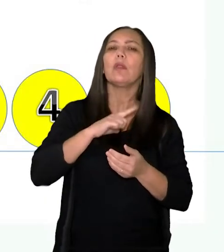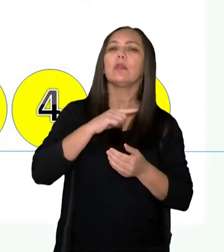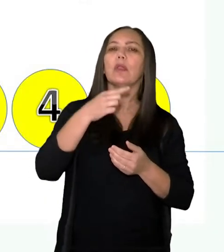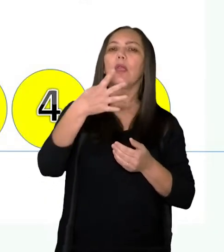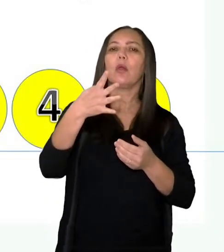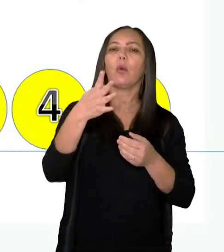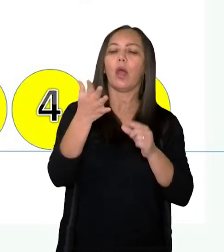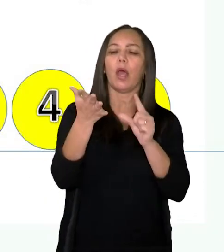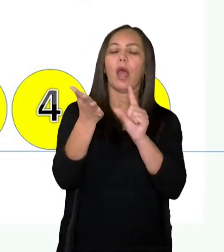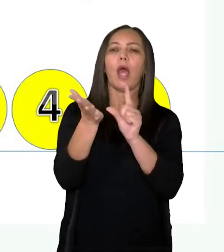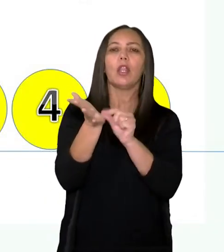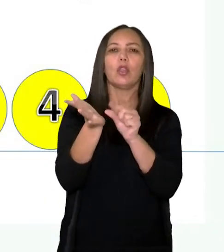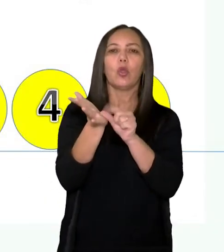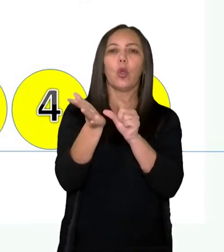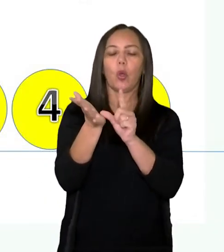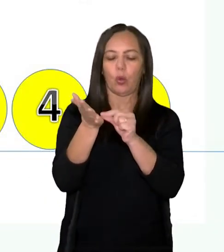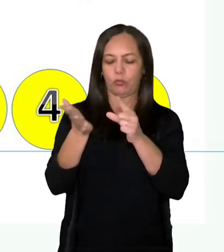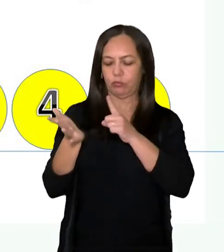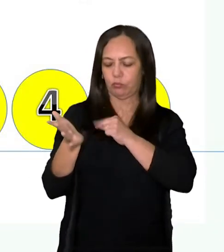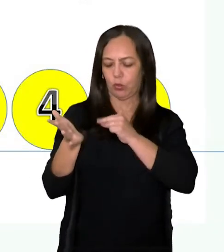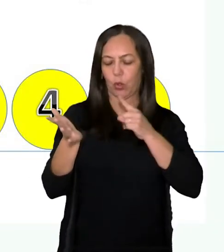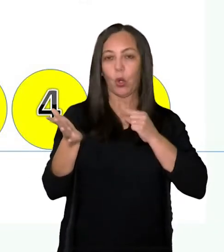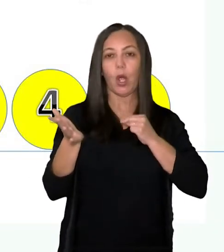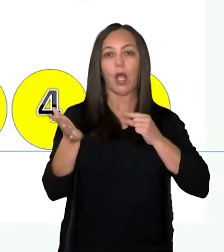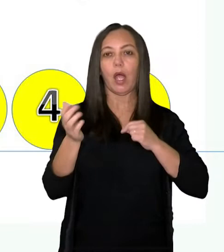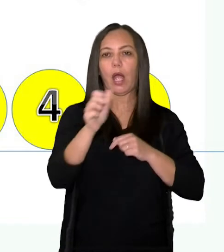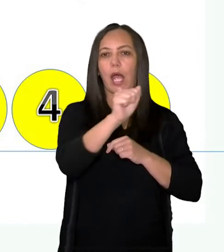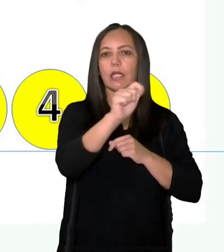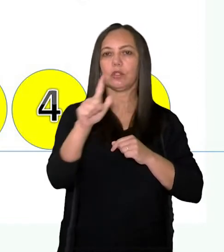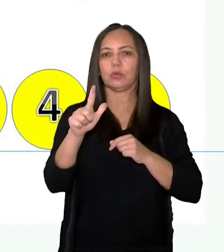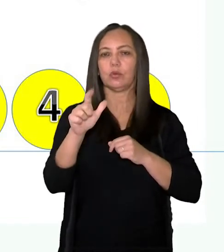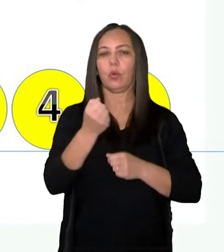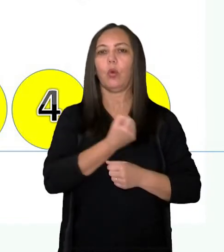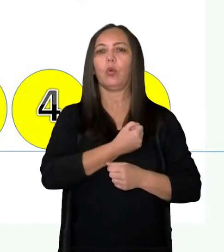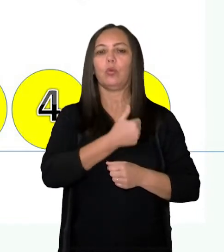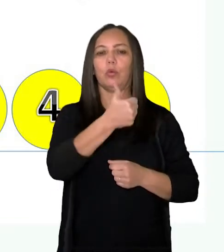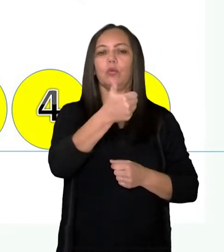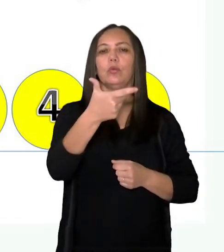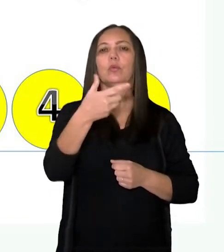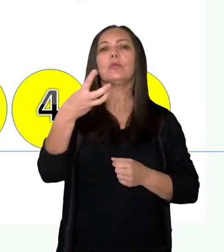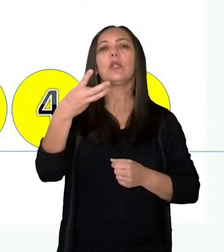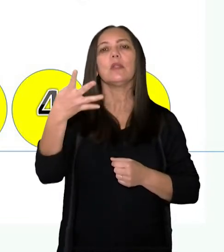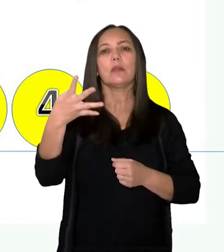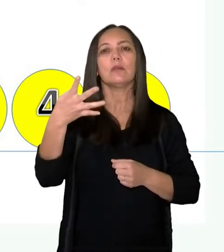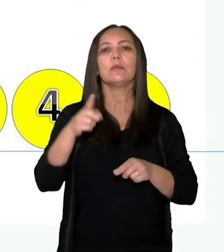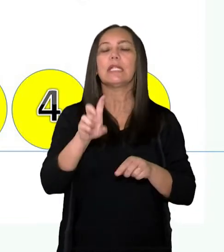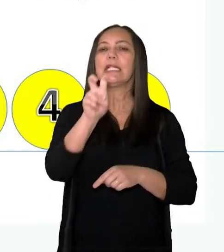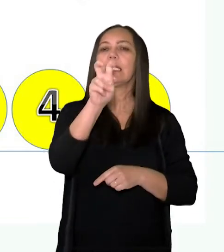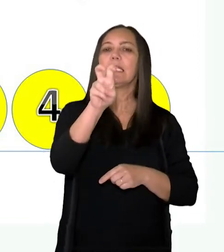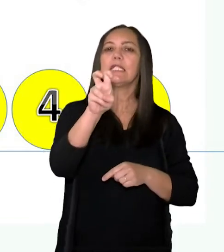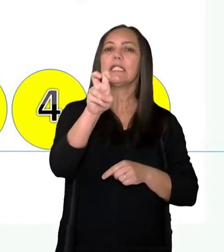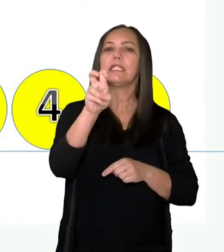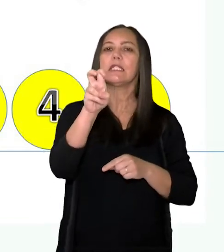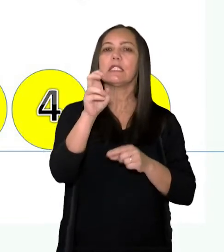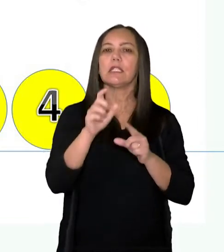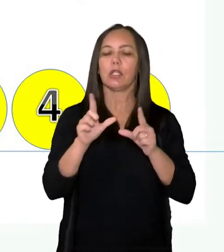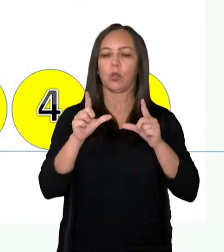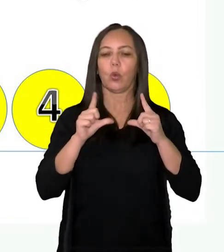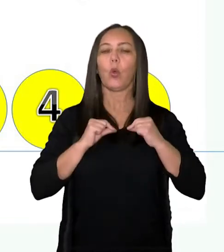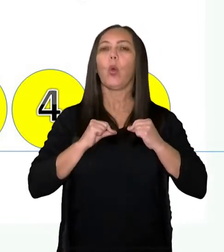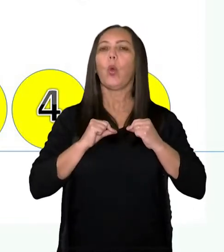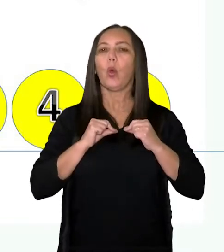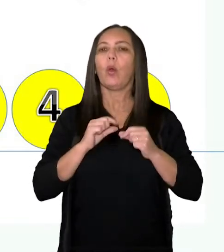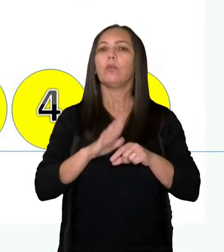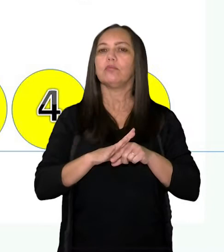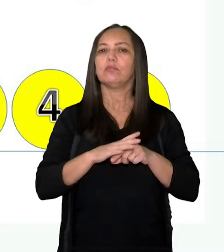4 adesivos azuis com os números 1, 2, 3 e 4 e 5 adesivos